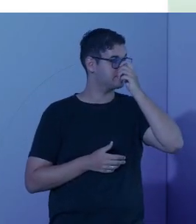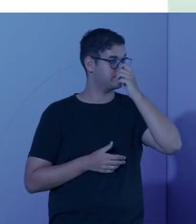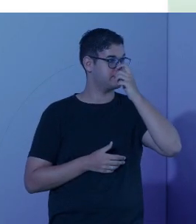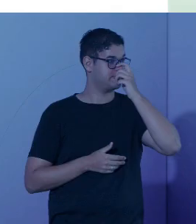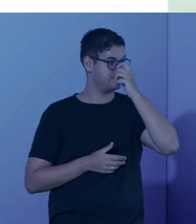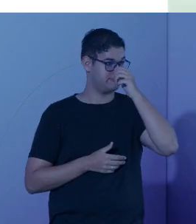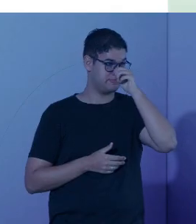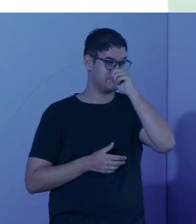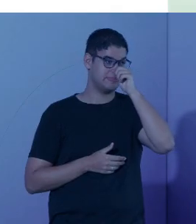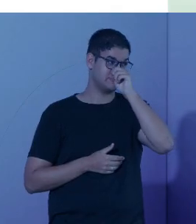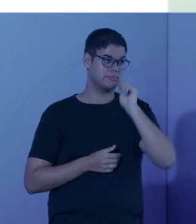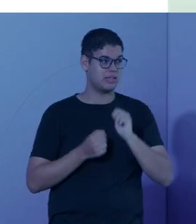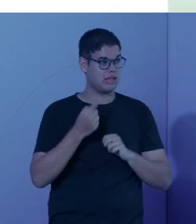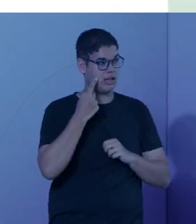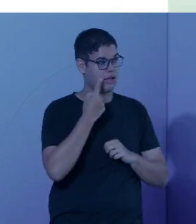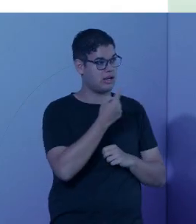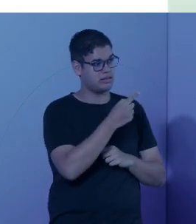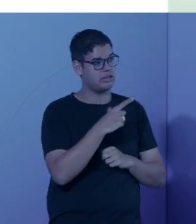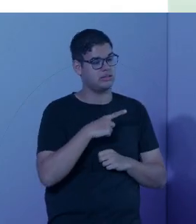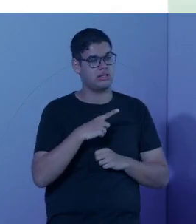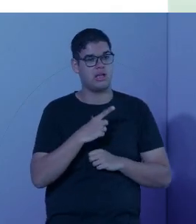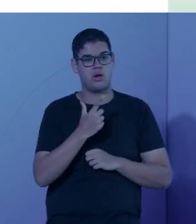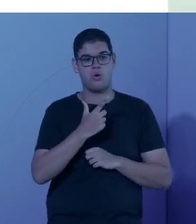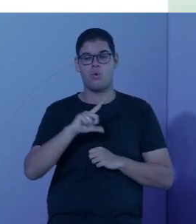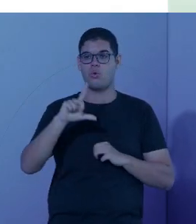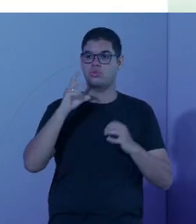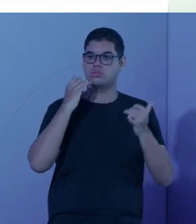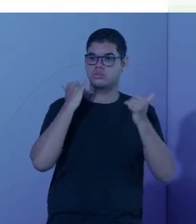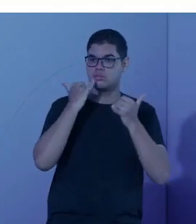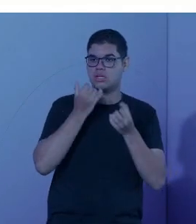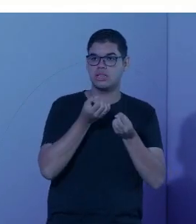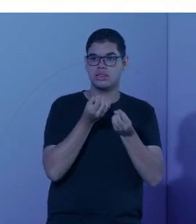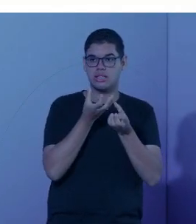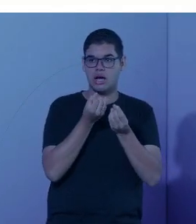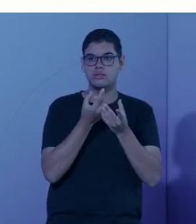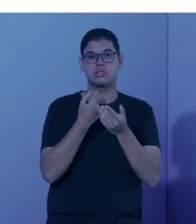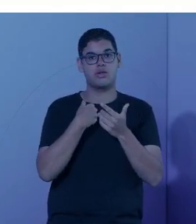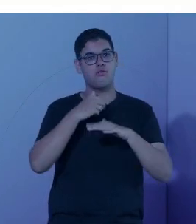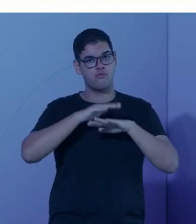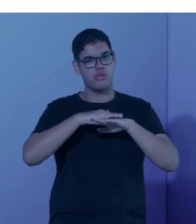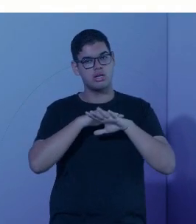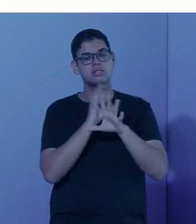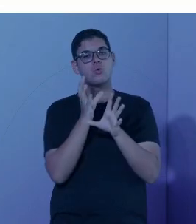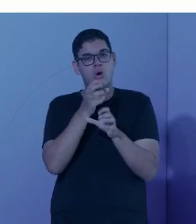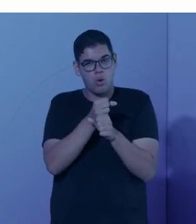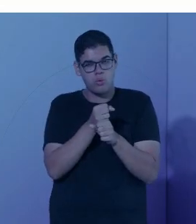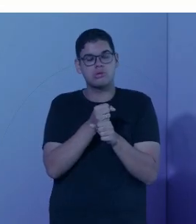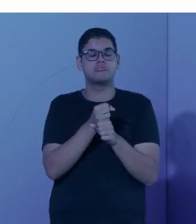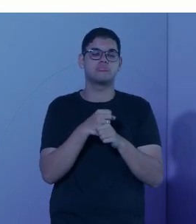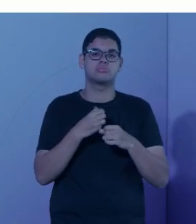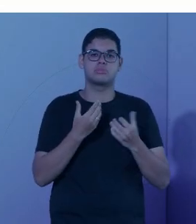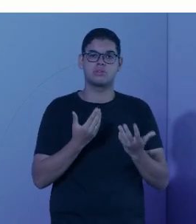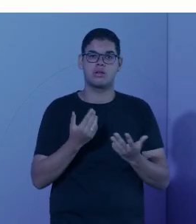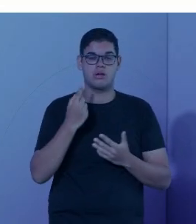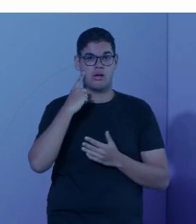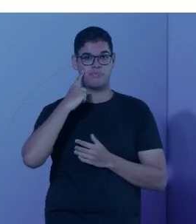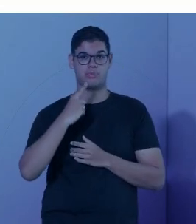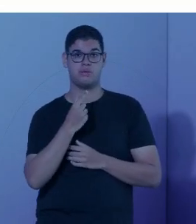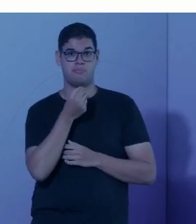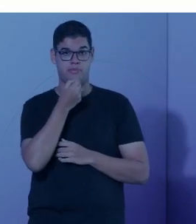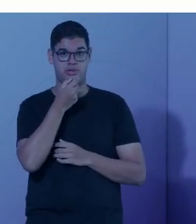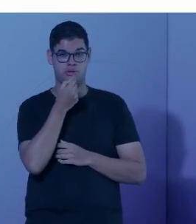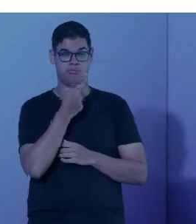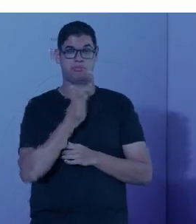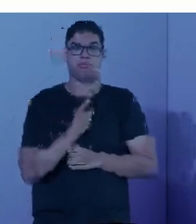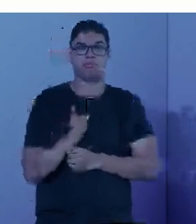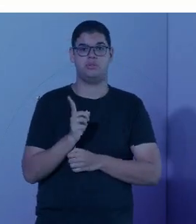Aqui eu tenho dados outros, né, que eu mencionei para vocês, que eu calculei. Então, no caso dos medicamentos não dispensados,